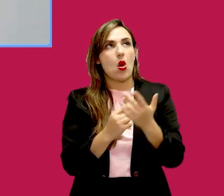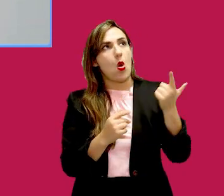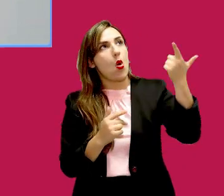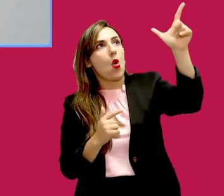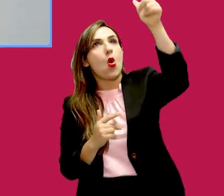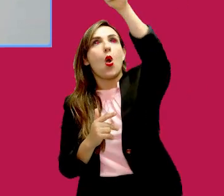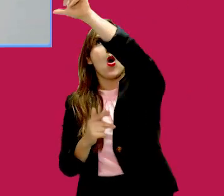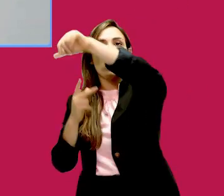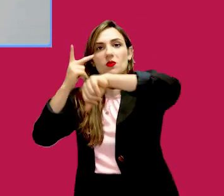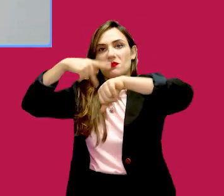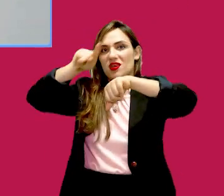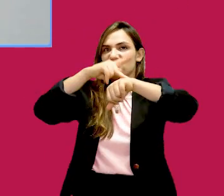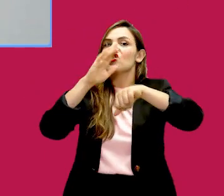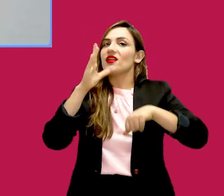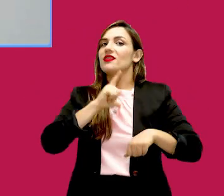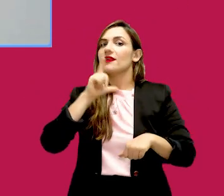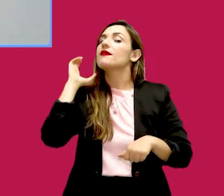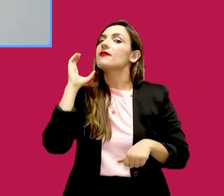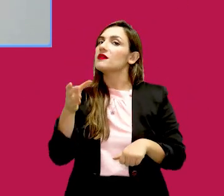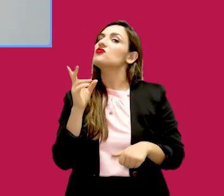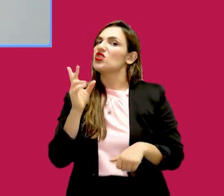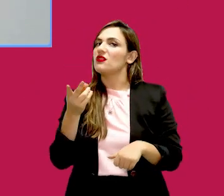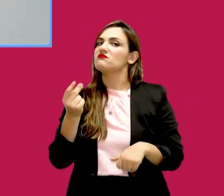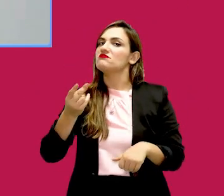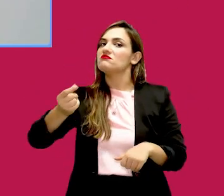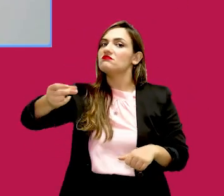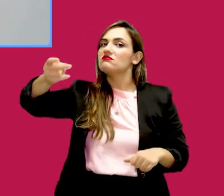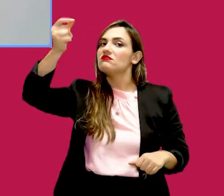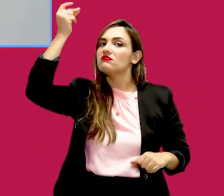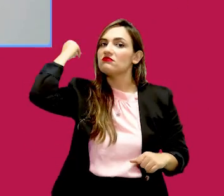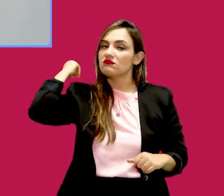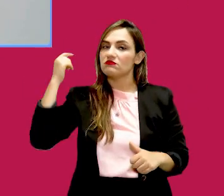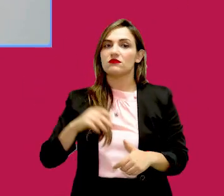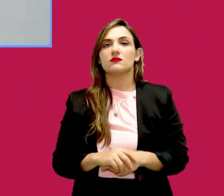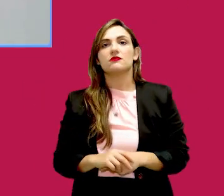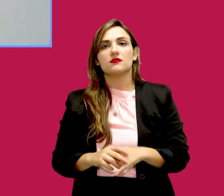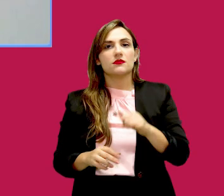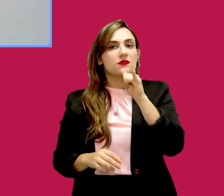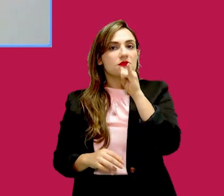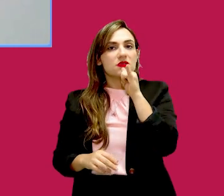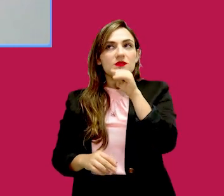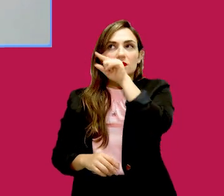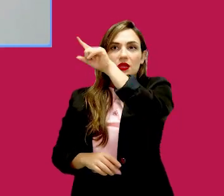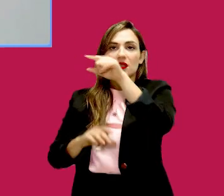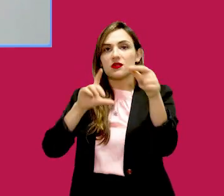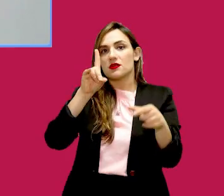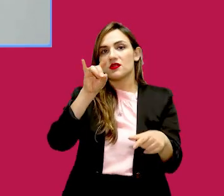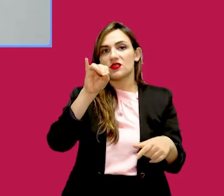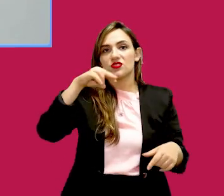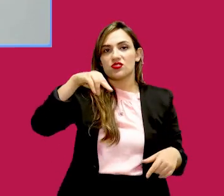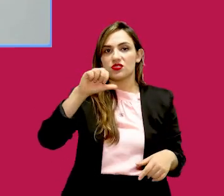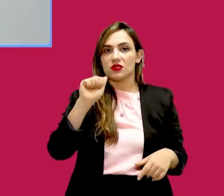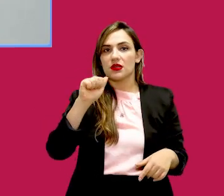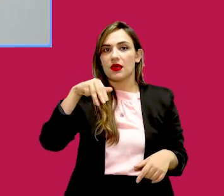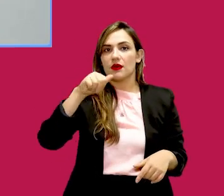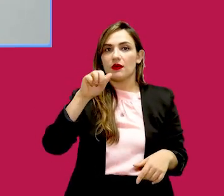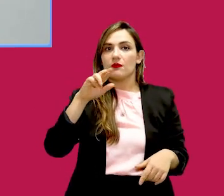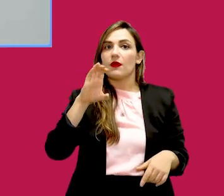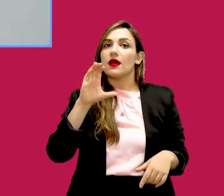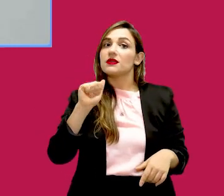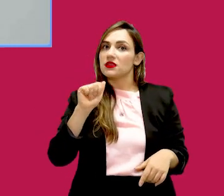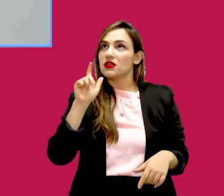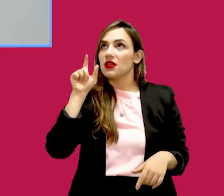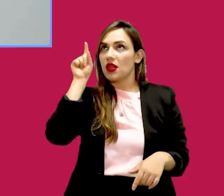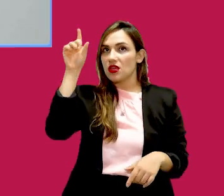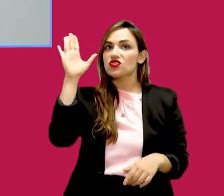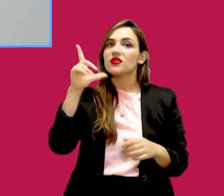outros países, o crime, essa figura já é crime há muitos anos. A exemplo, por exemplo, da Dinamarca, que desde